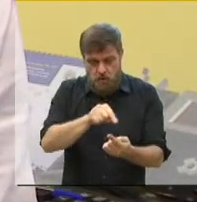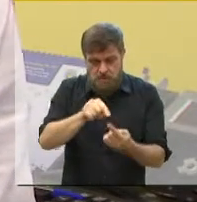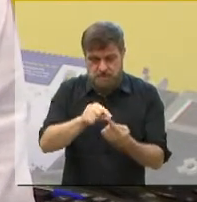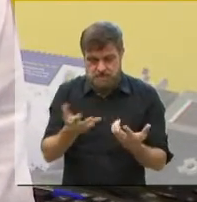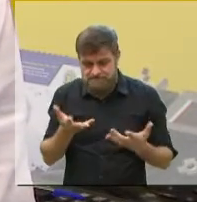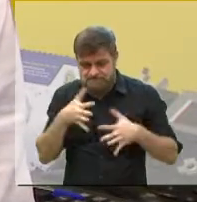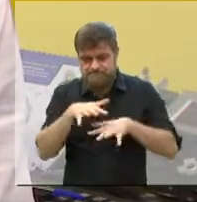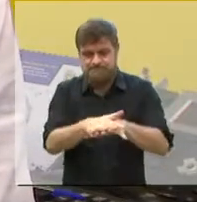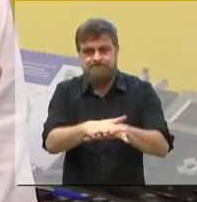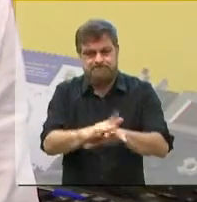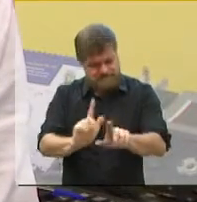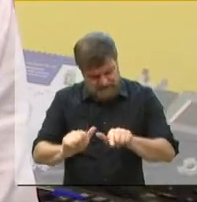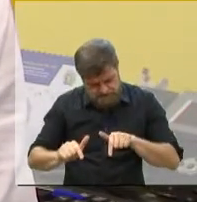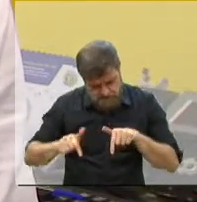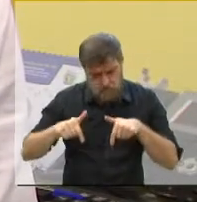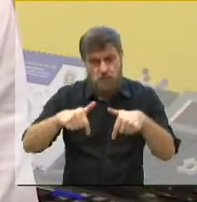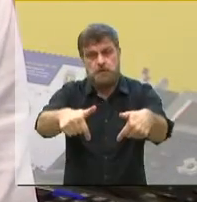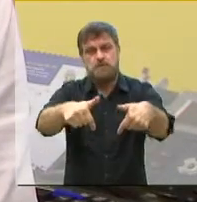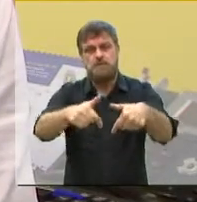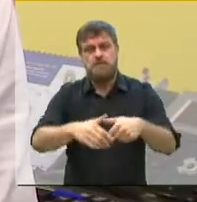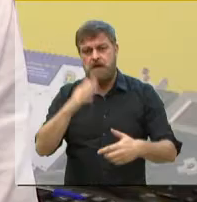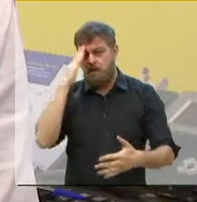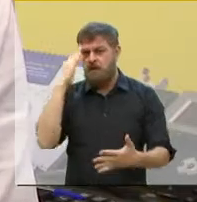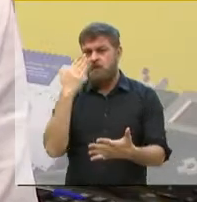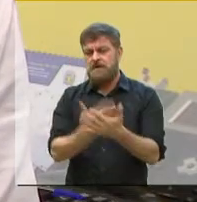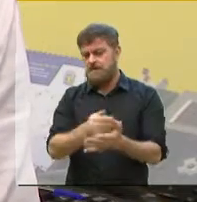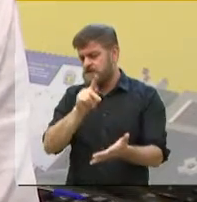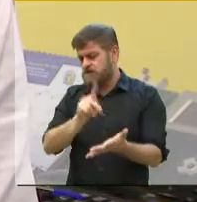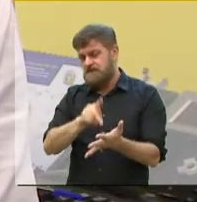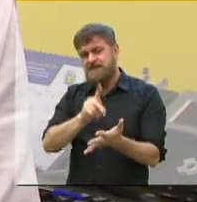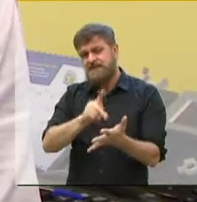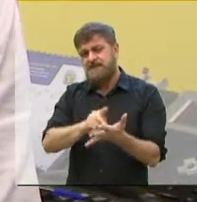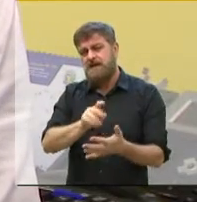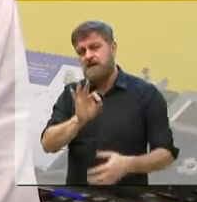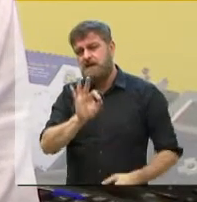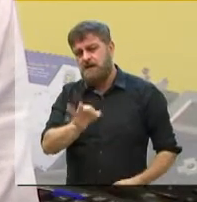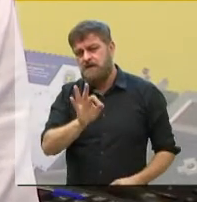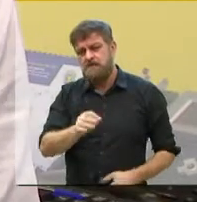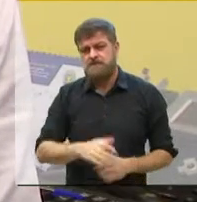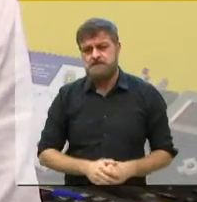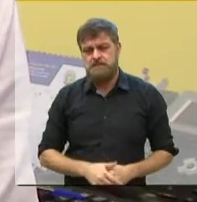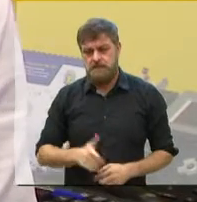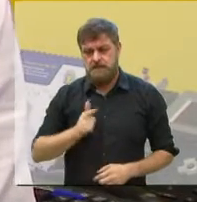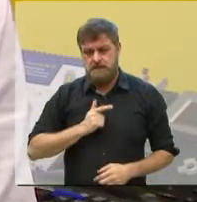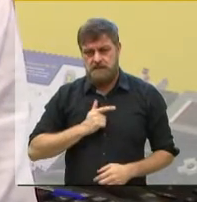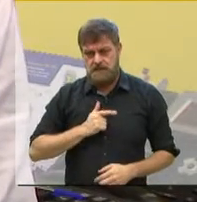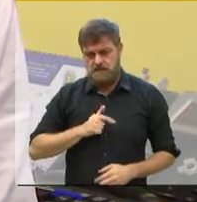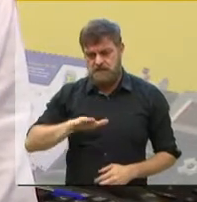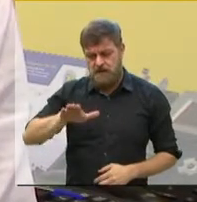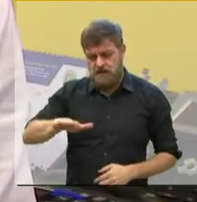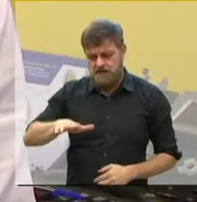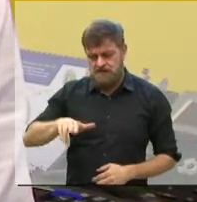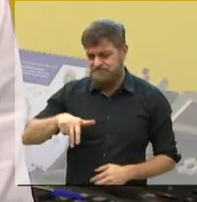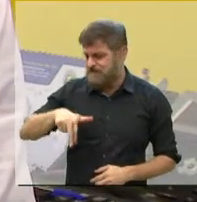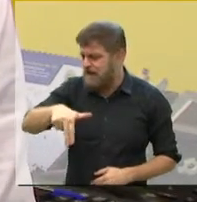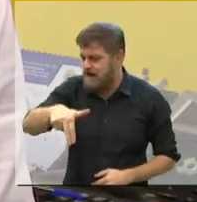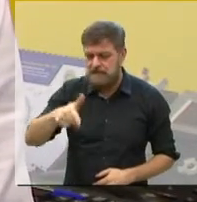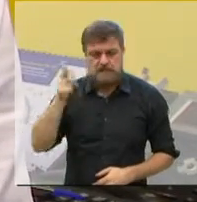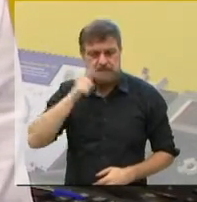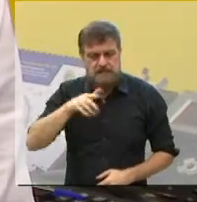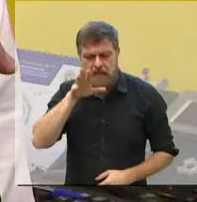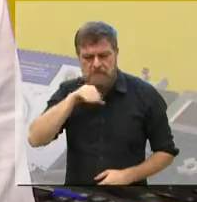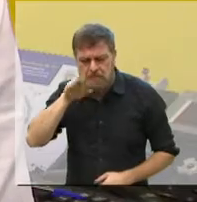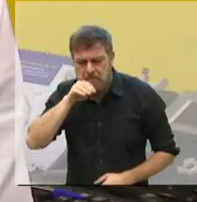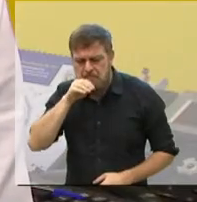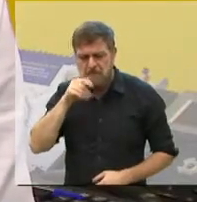vou continuar assim, que eu acredito muito que onde uma criança que não anda, que não fala,